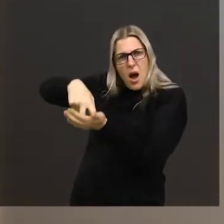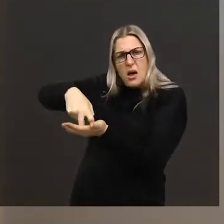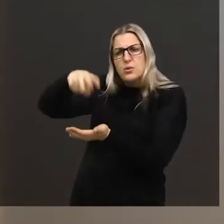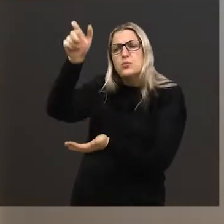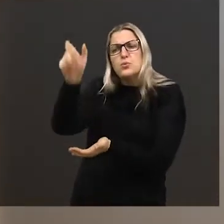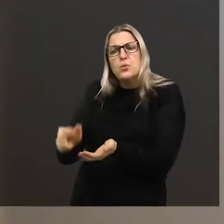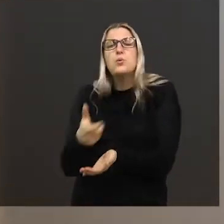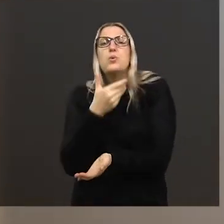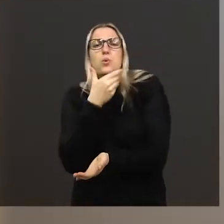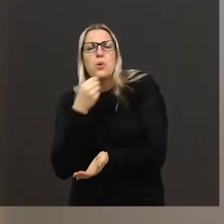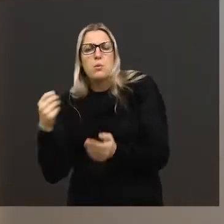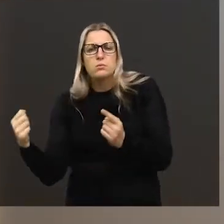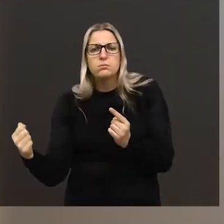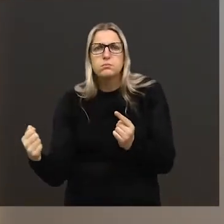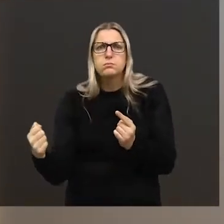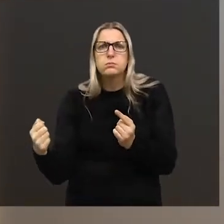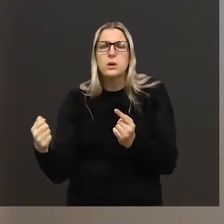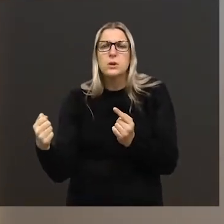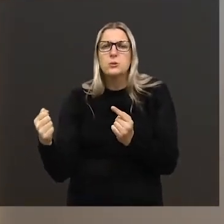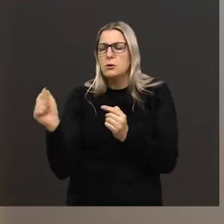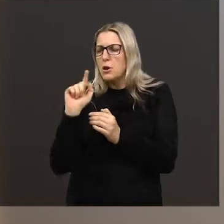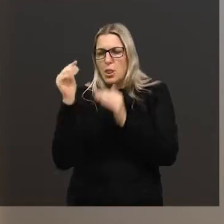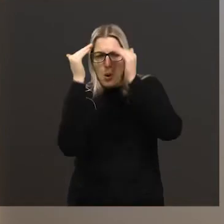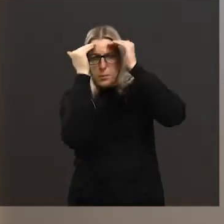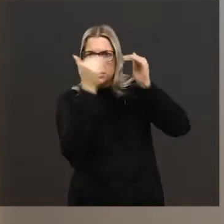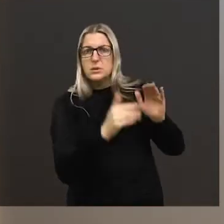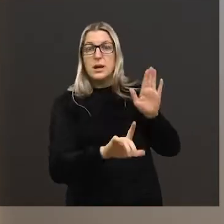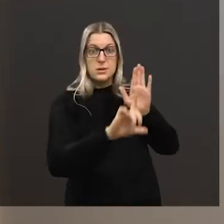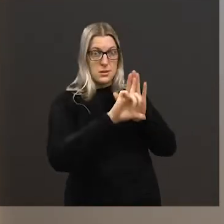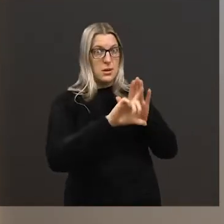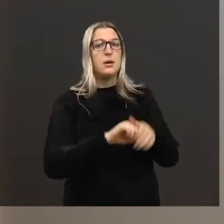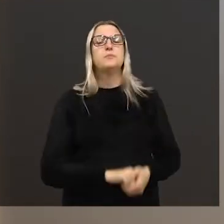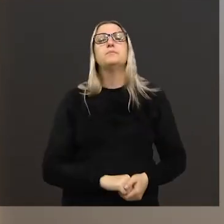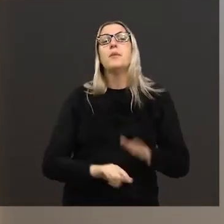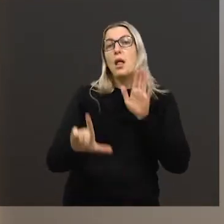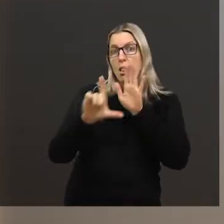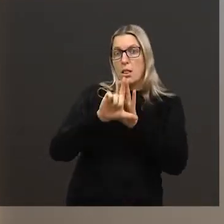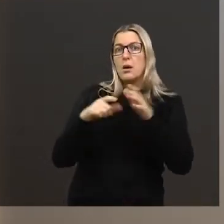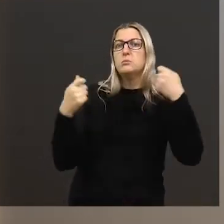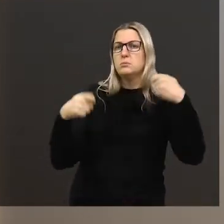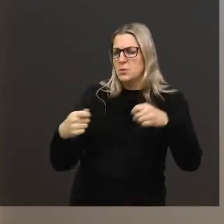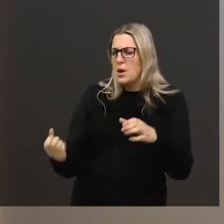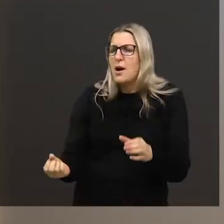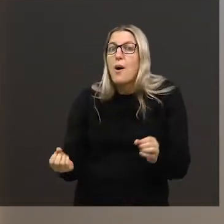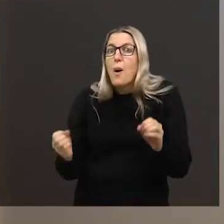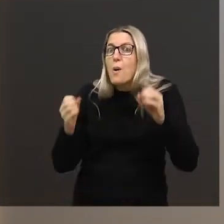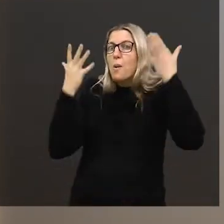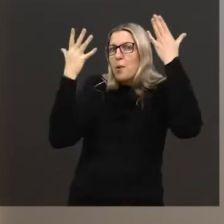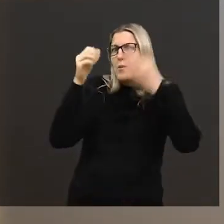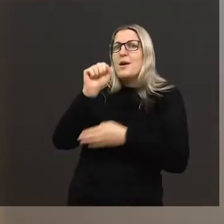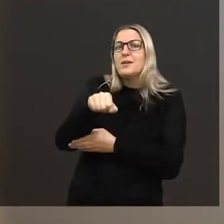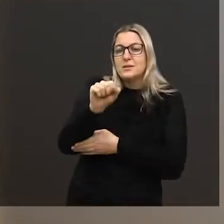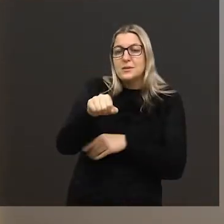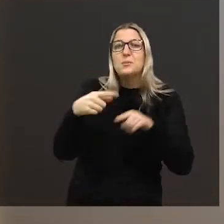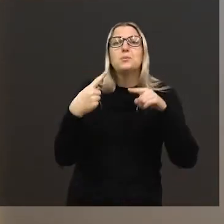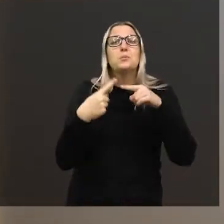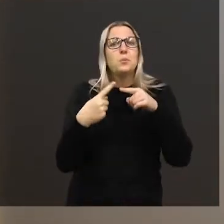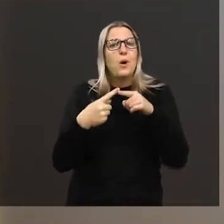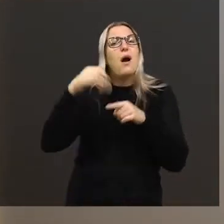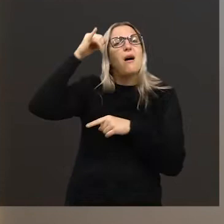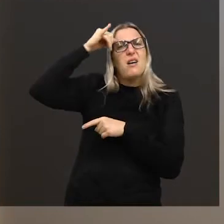agressor que descumpre essa medida protetiva. Então, é uma lei que deve ser comemorada, ela tem uma série de